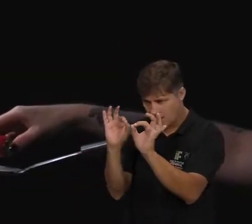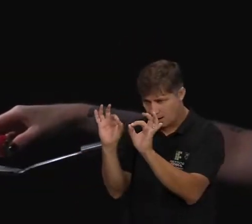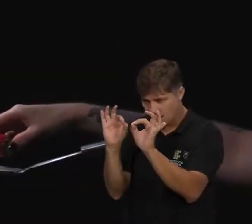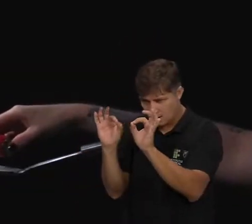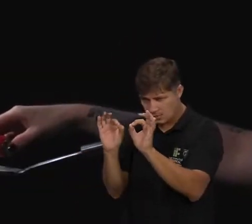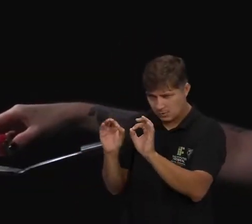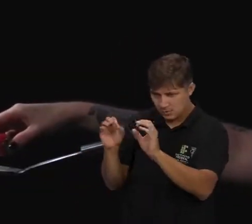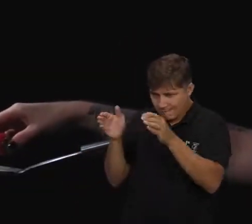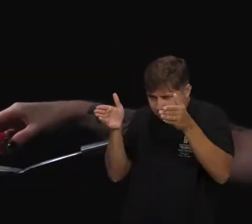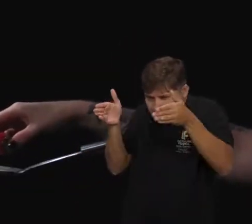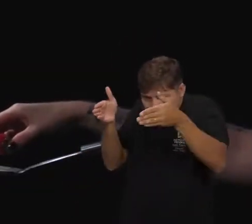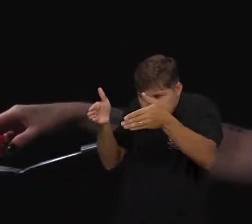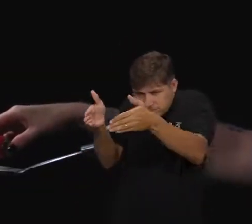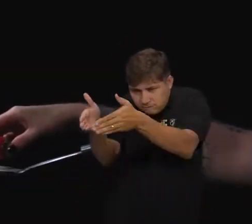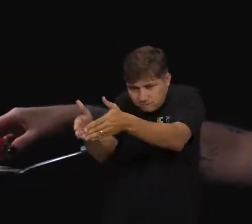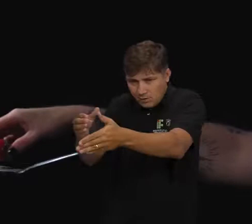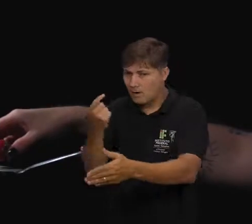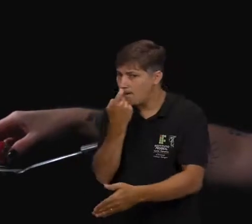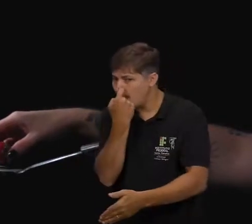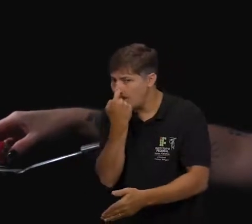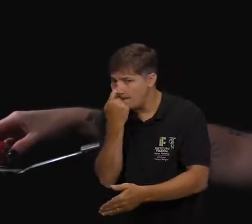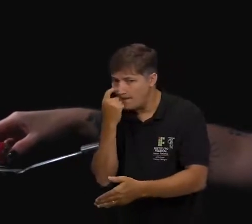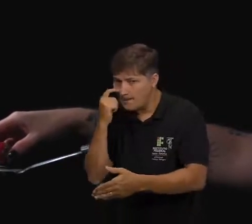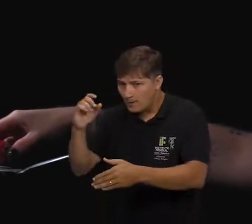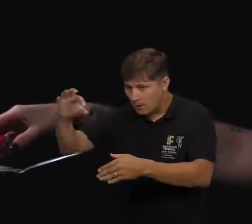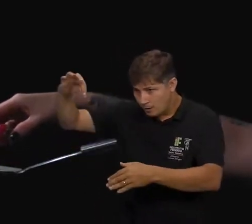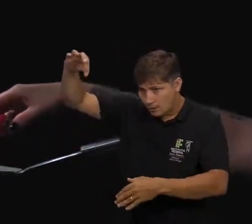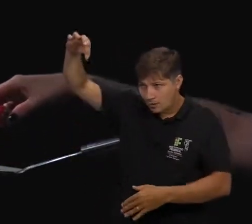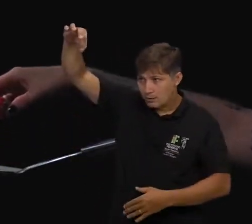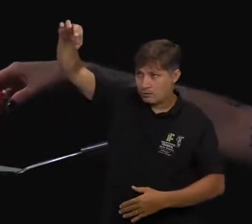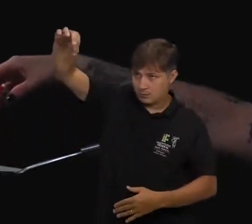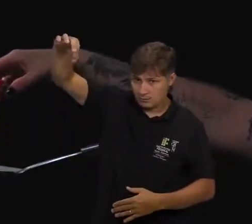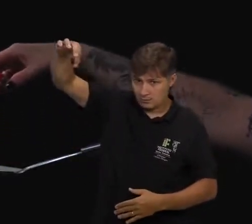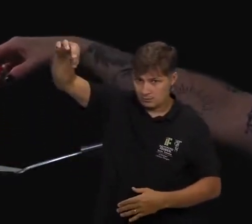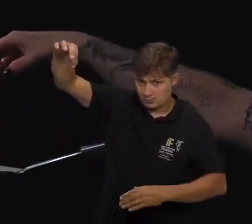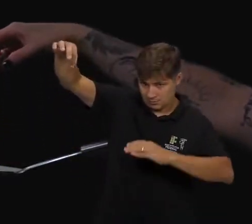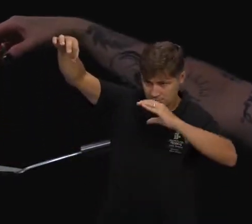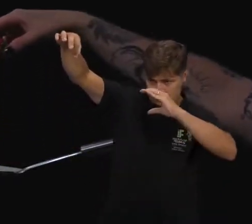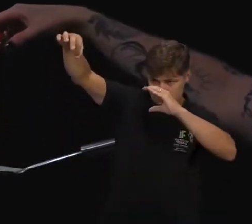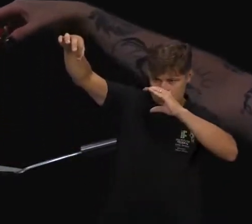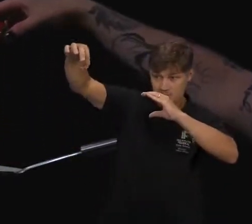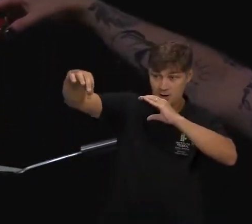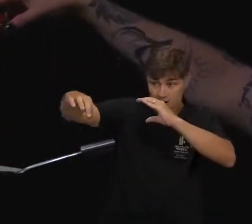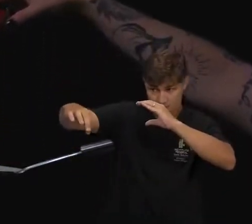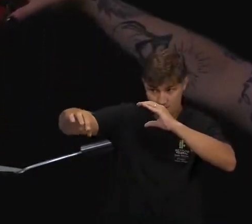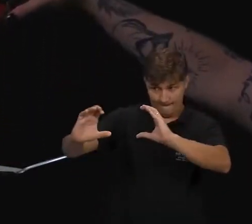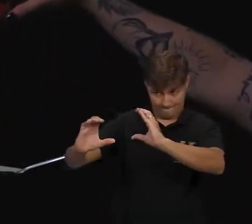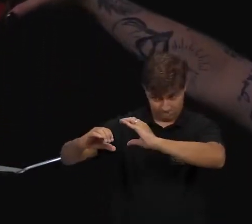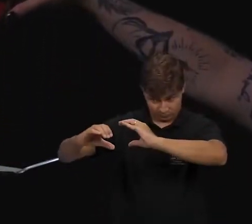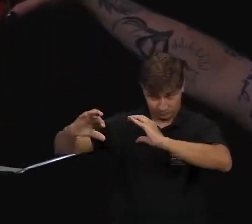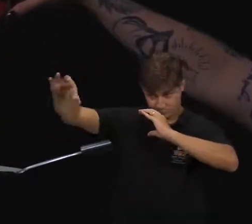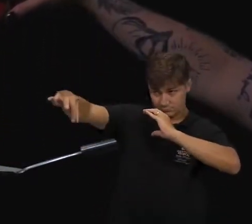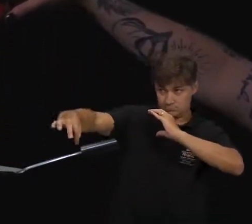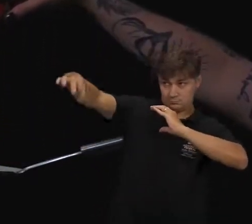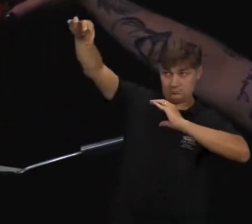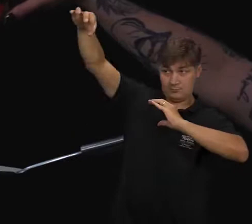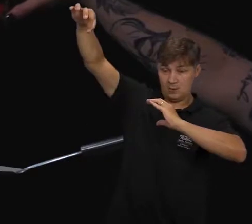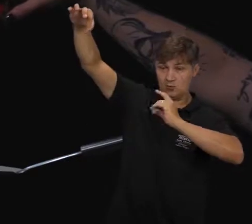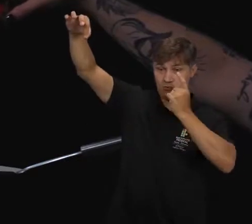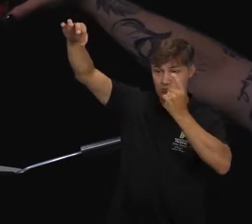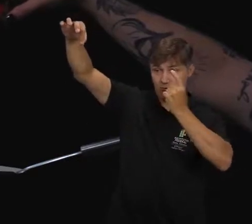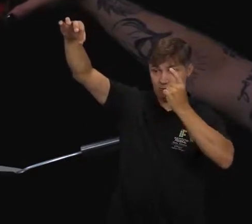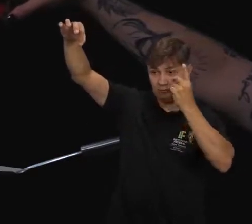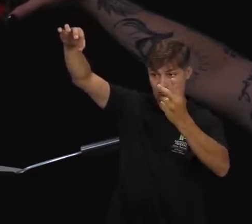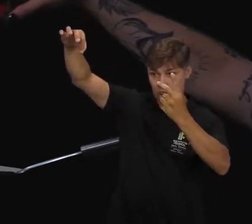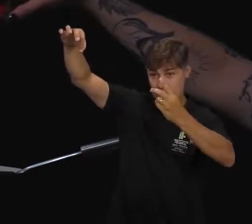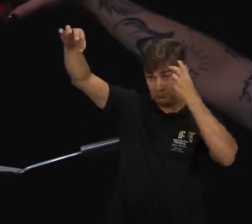moranguinho ali, no morango. Cravei o foco, desligo o foco, boto no manual. Agora ela ergue a mão e vamos lá, vou contar até